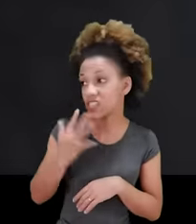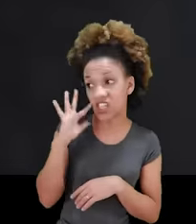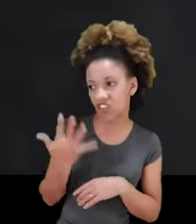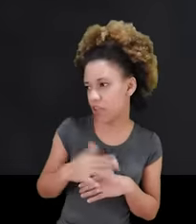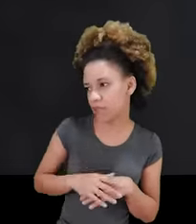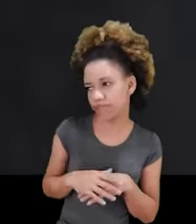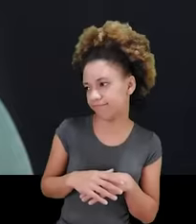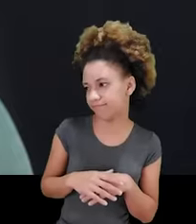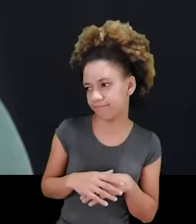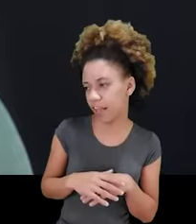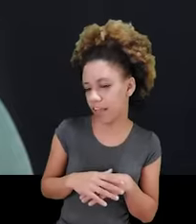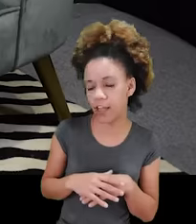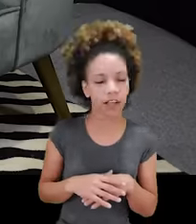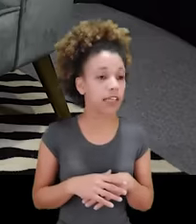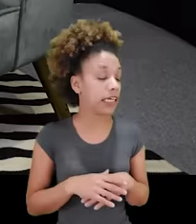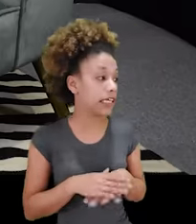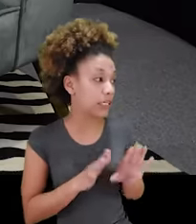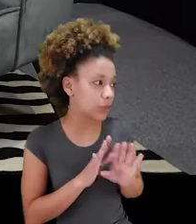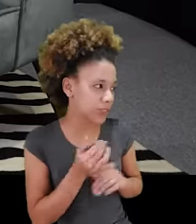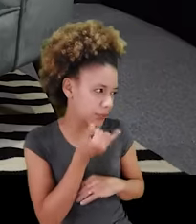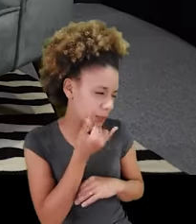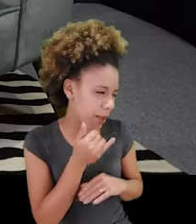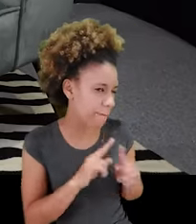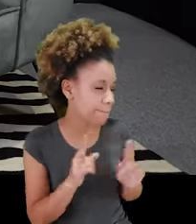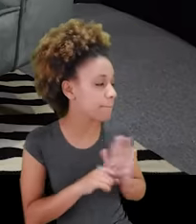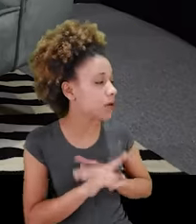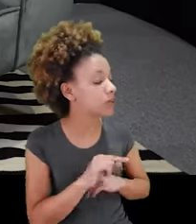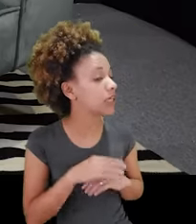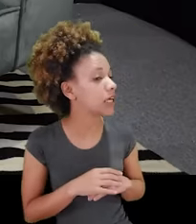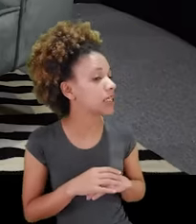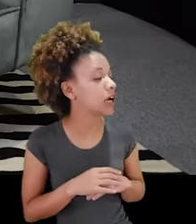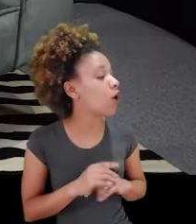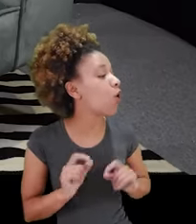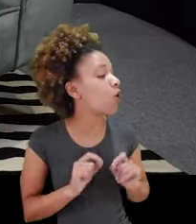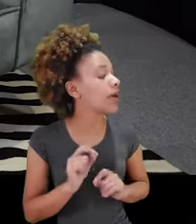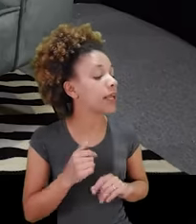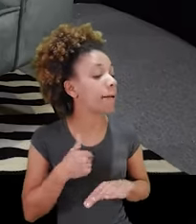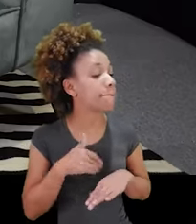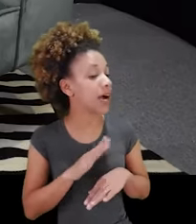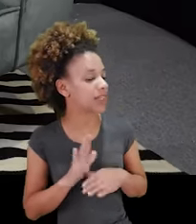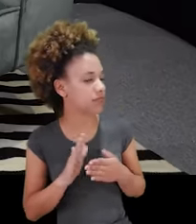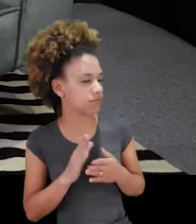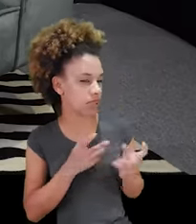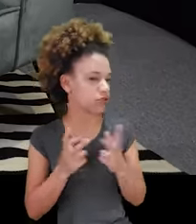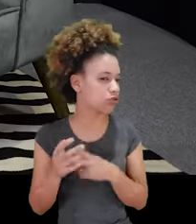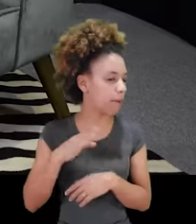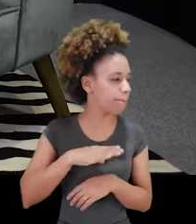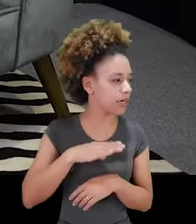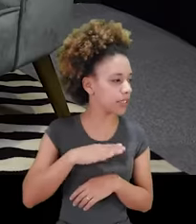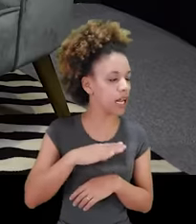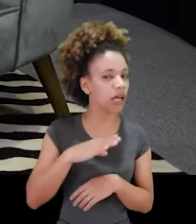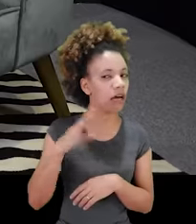nós desenrascamos. Tem uma coisa... Mais uma pergunta. E que mais divisão que você tem dos brasileiros, que os portugueses